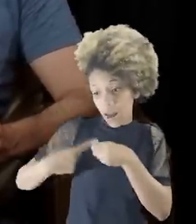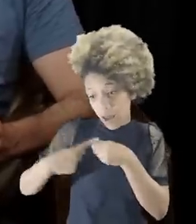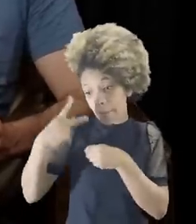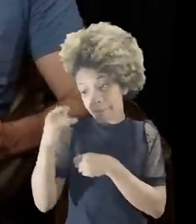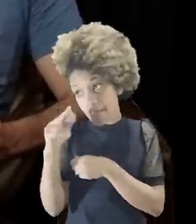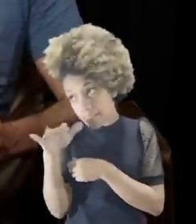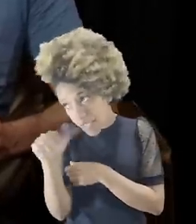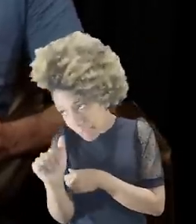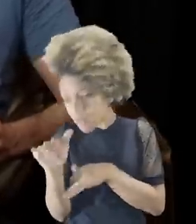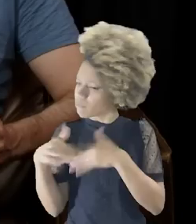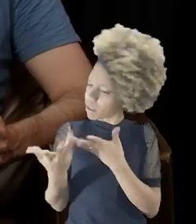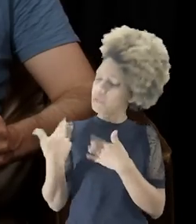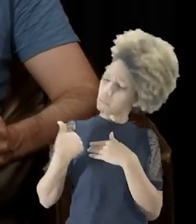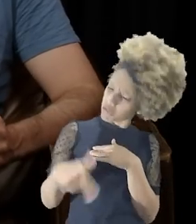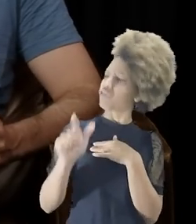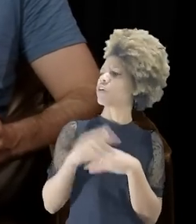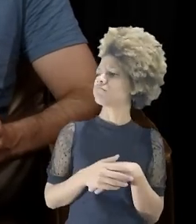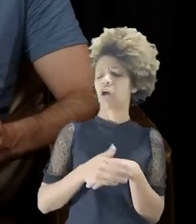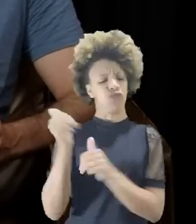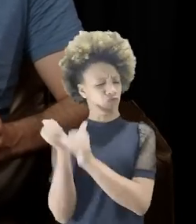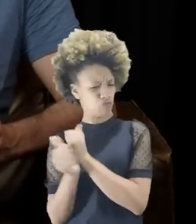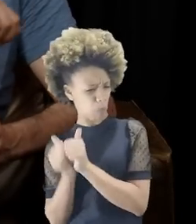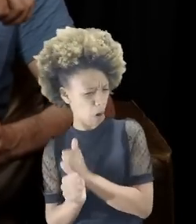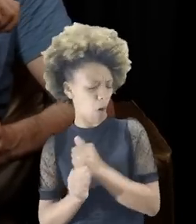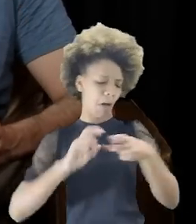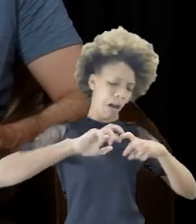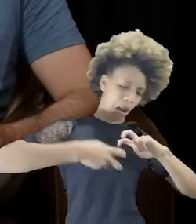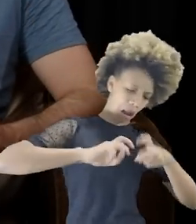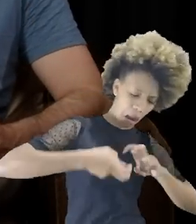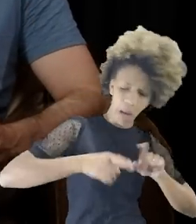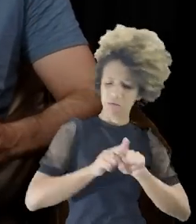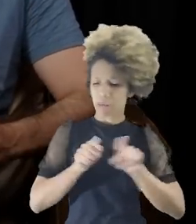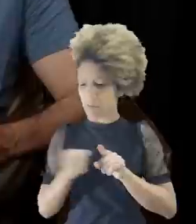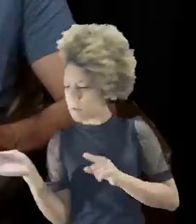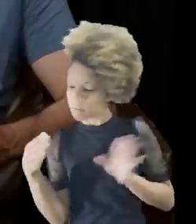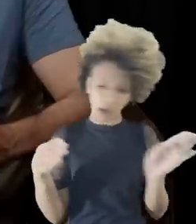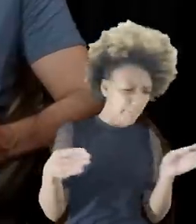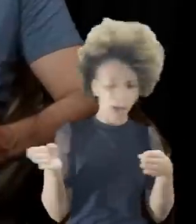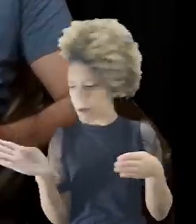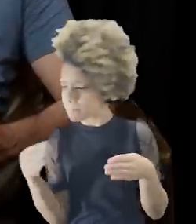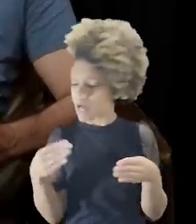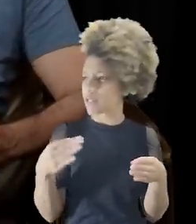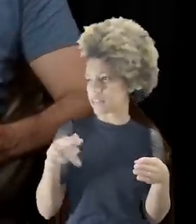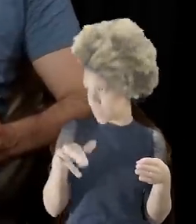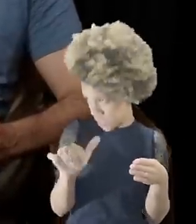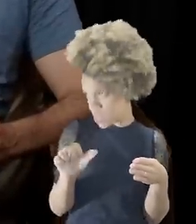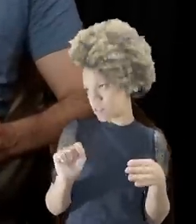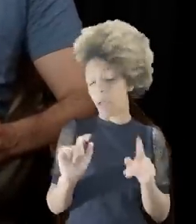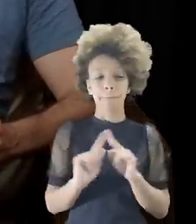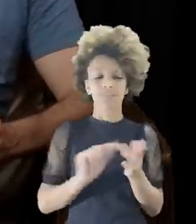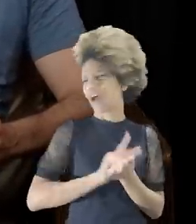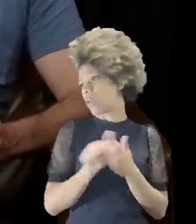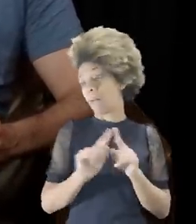E aí eu fui também né fazia futebol fiz karatê tênis de mesa natação de tudo um pouco só que o